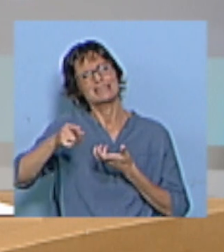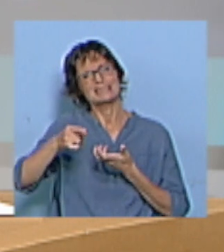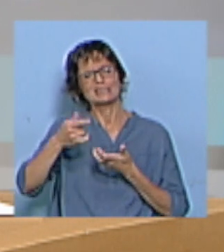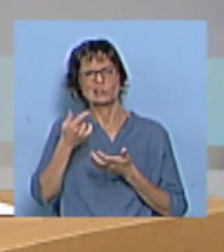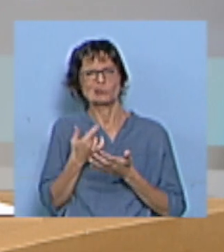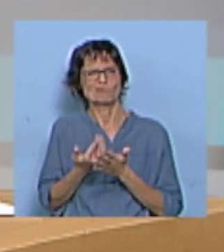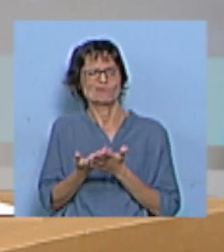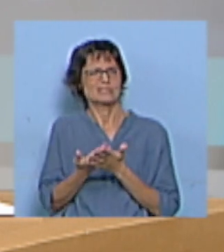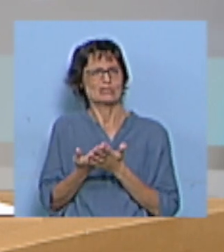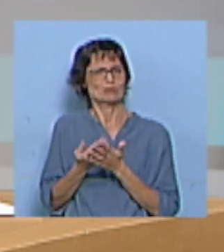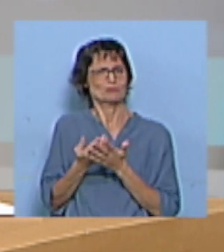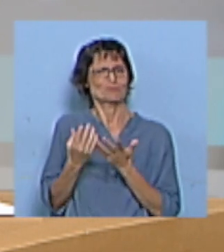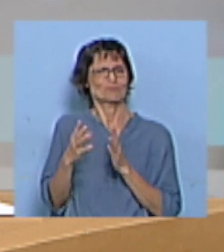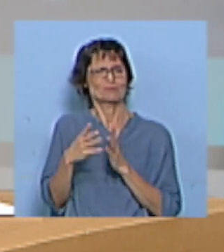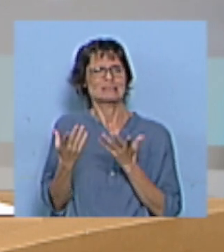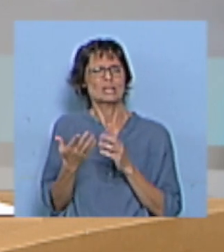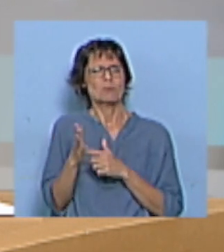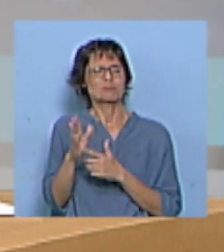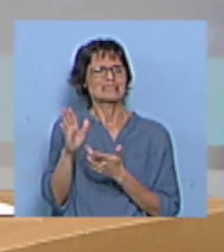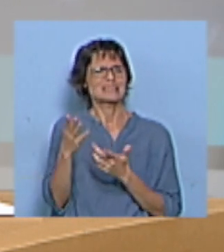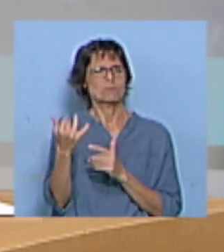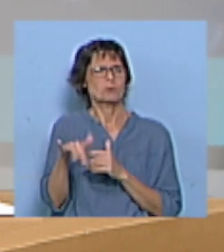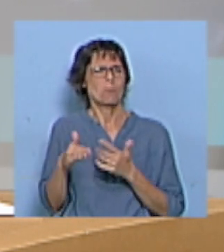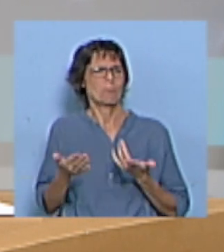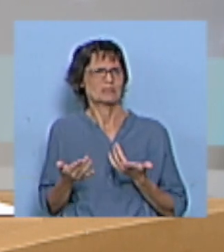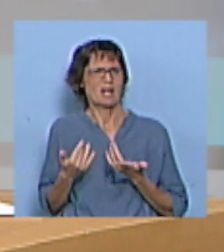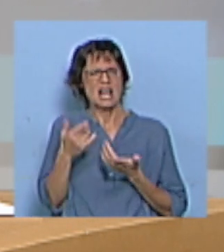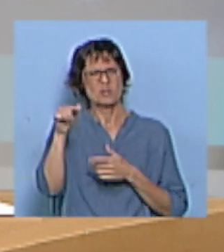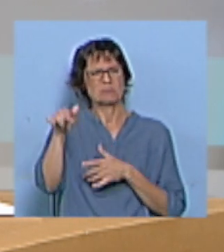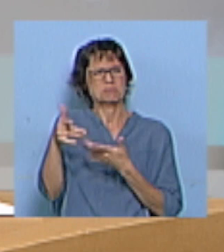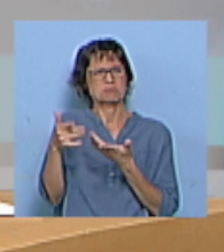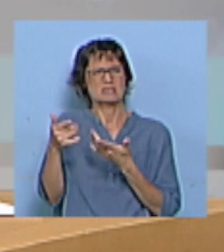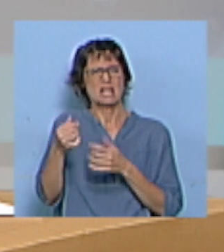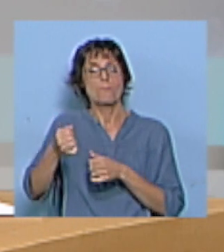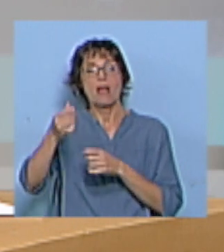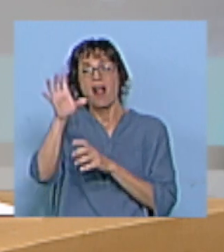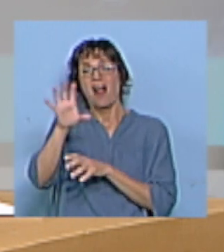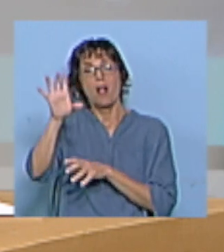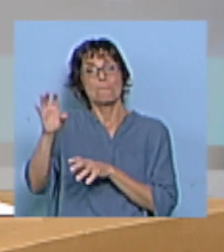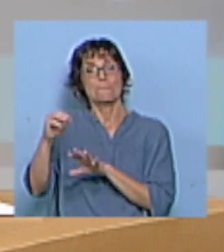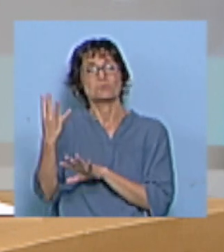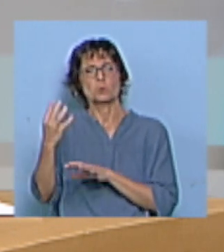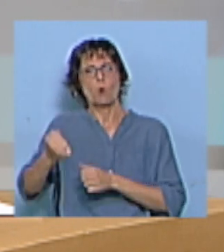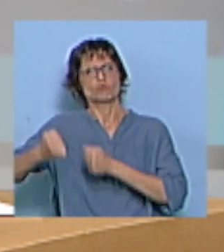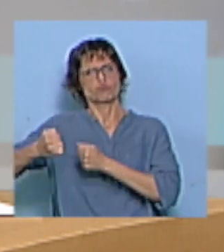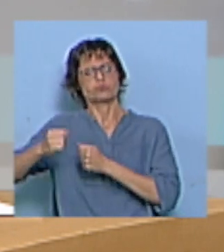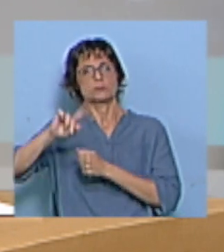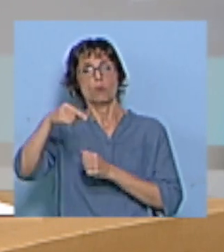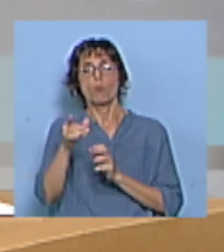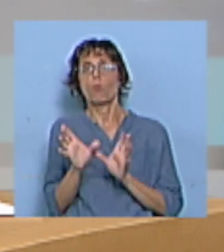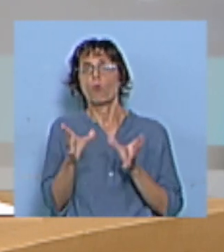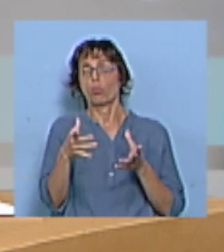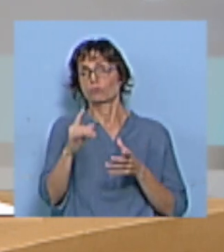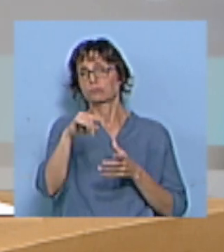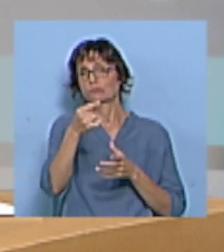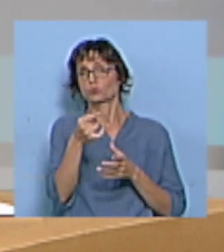meios disponíveis que não ficaram bem, nem os frugais, nem aqueles países do grupo de